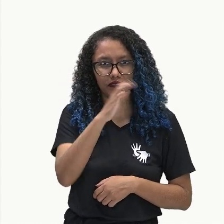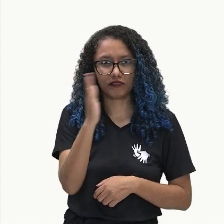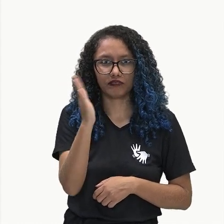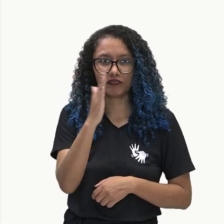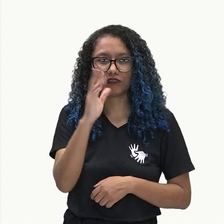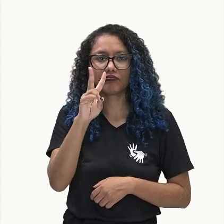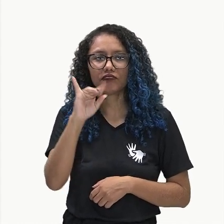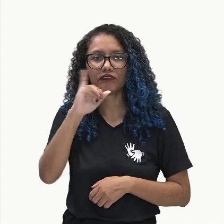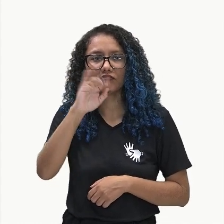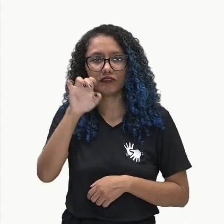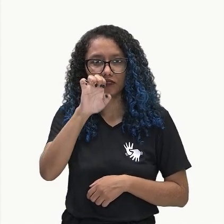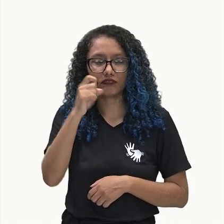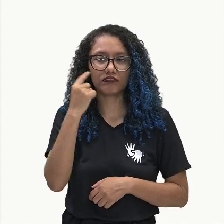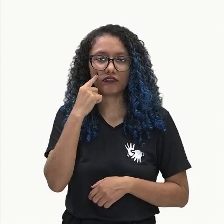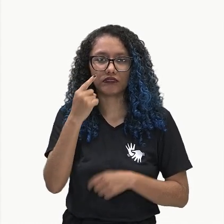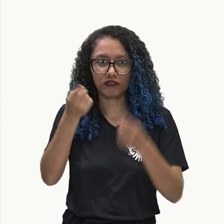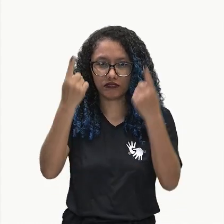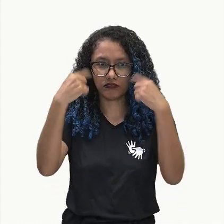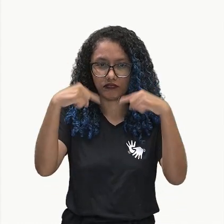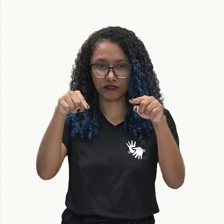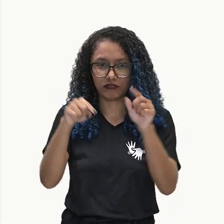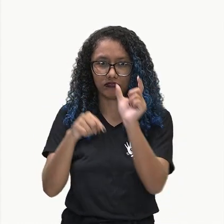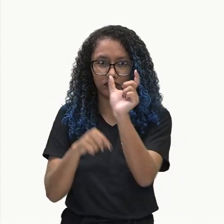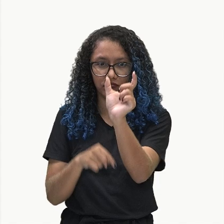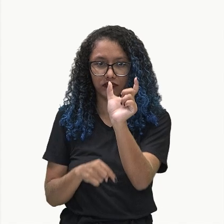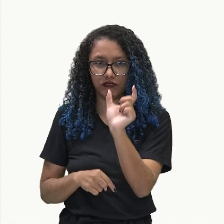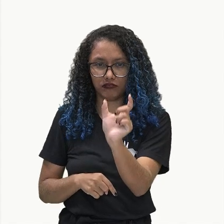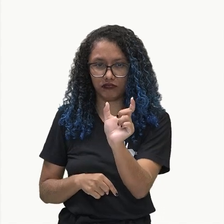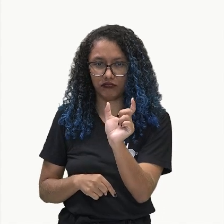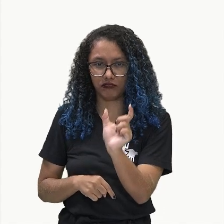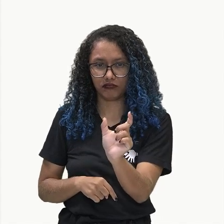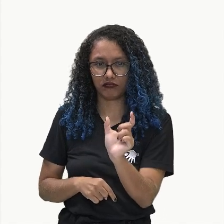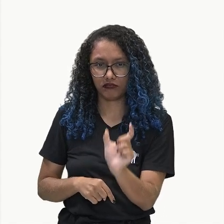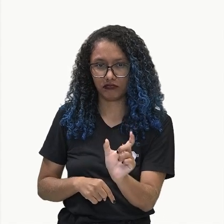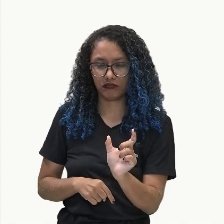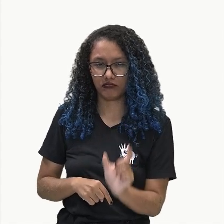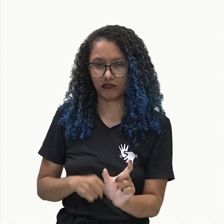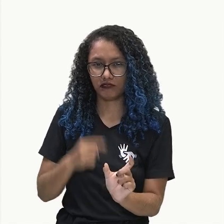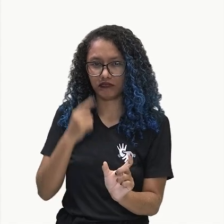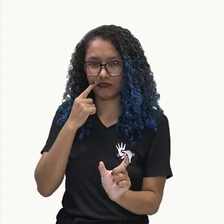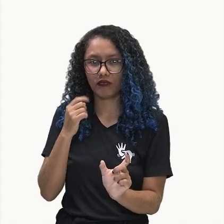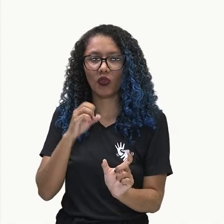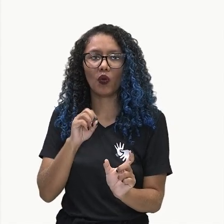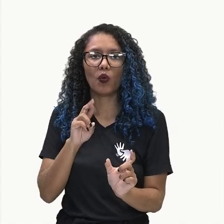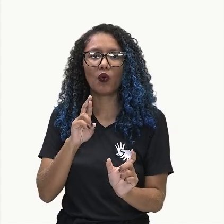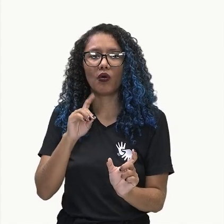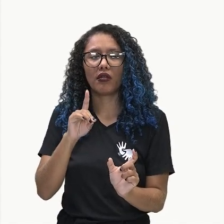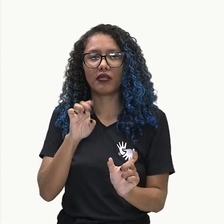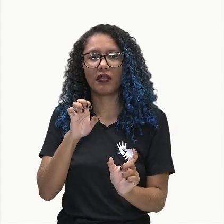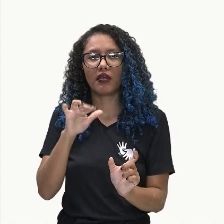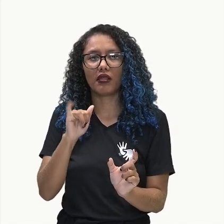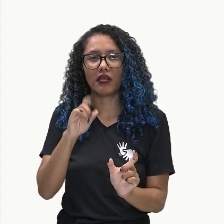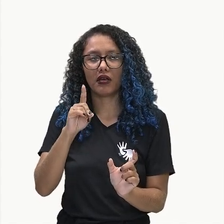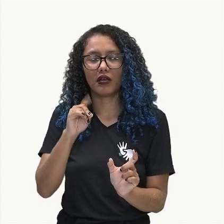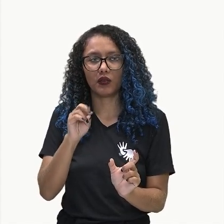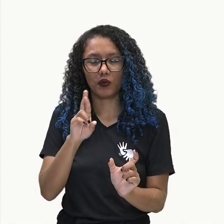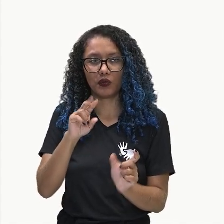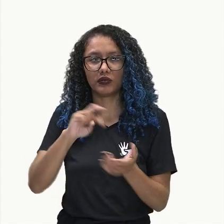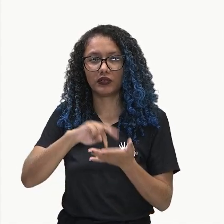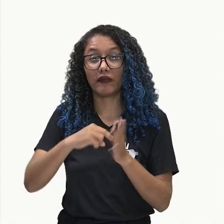calambre, el comenar, el taller, el ordenador, que é o computador. E aqui a gente tem uma